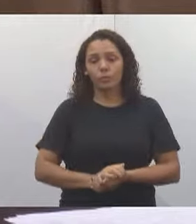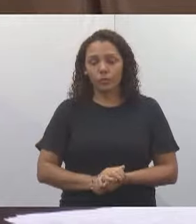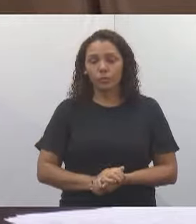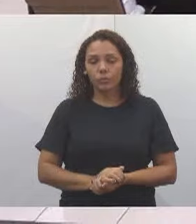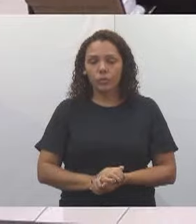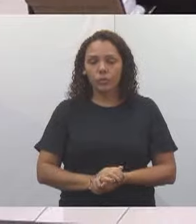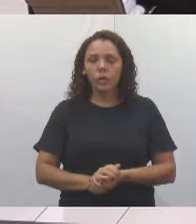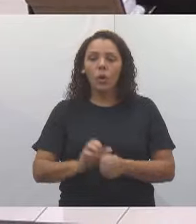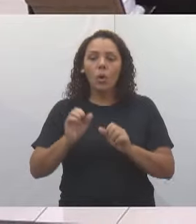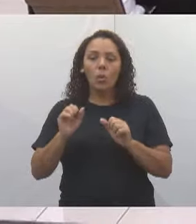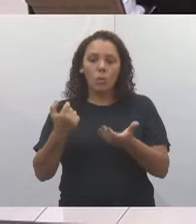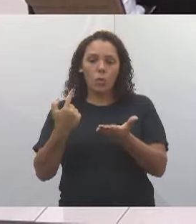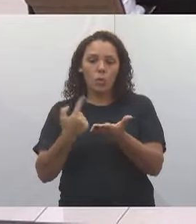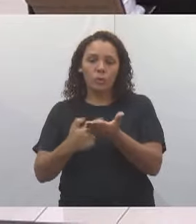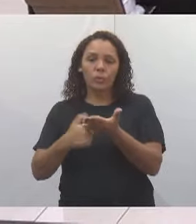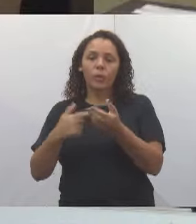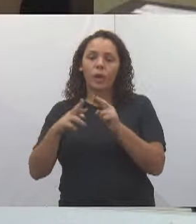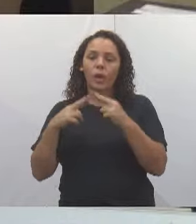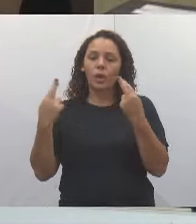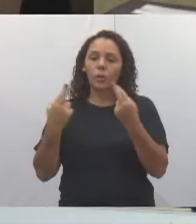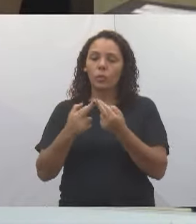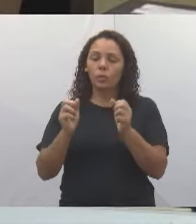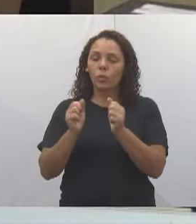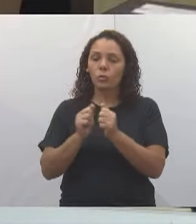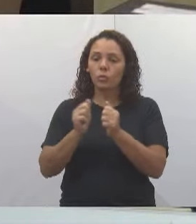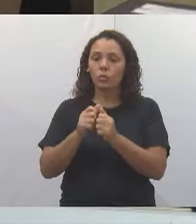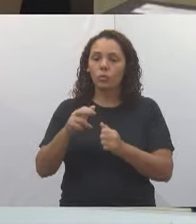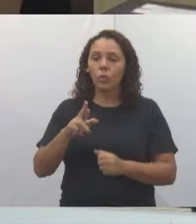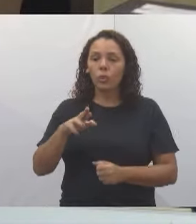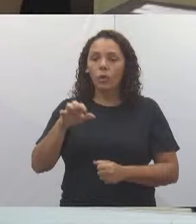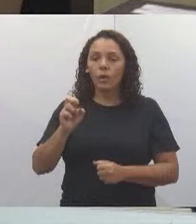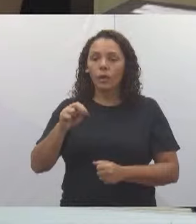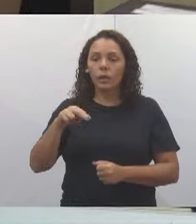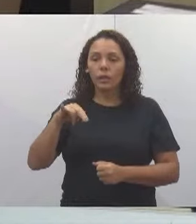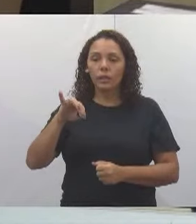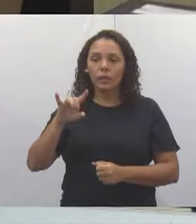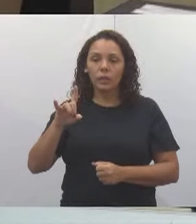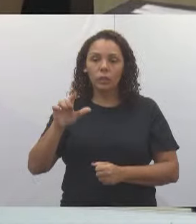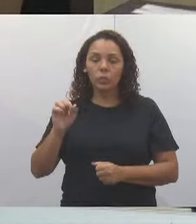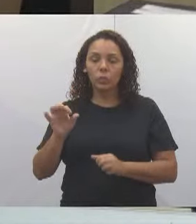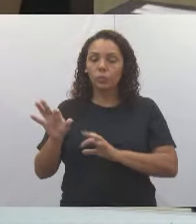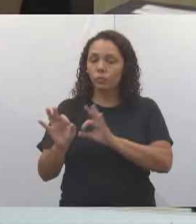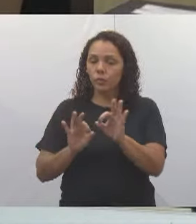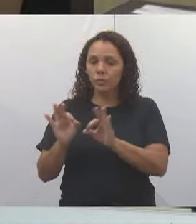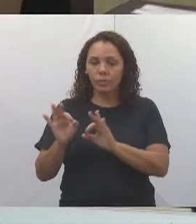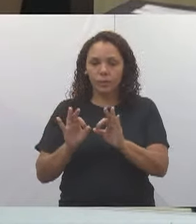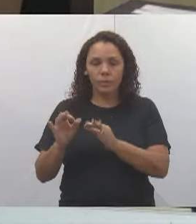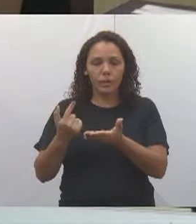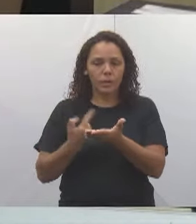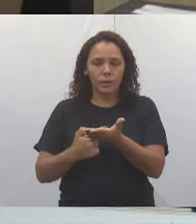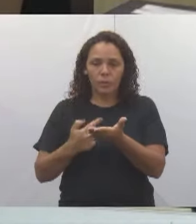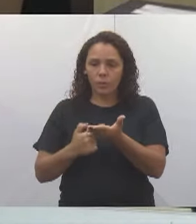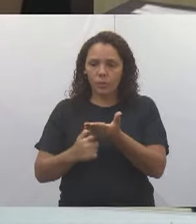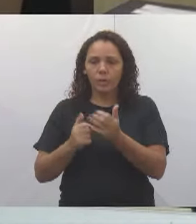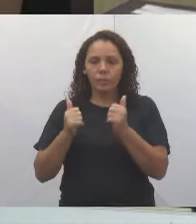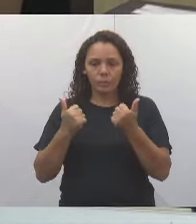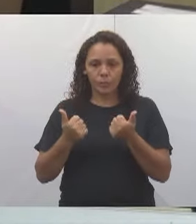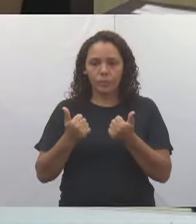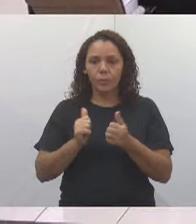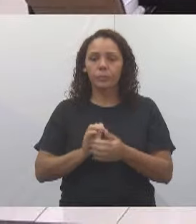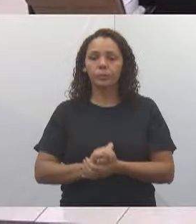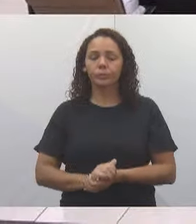com o Renildo, que aí vocês têm uma primeira conversa e desenvolvem a partir daí. Tá? Pode marcar. Tá?